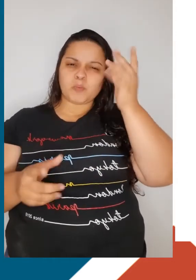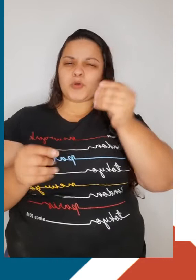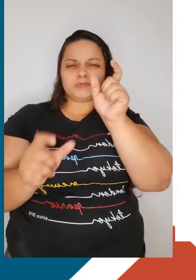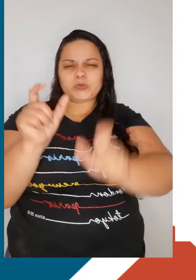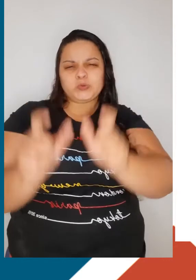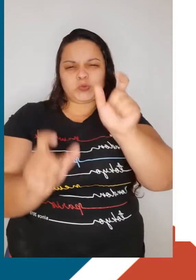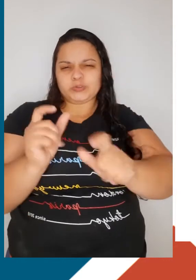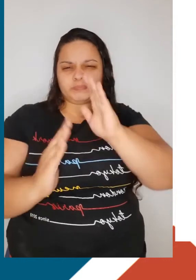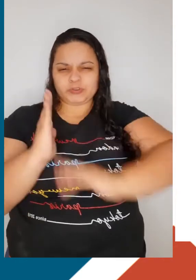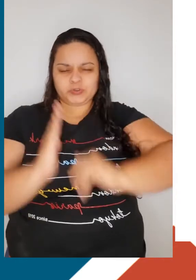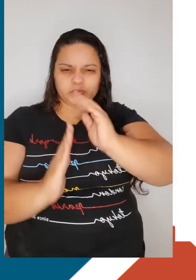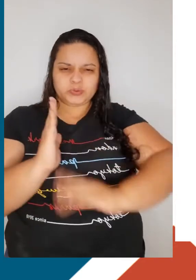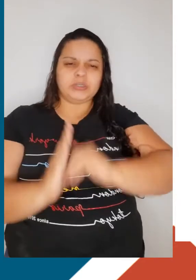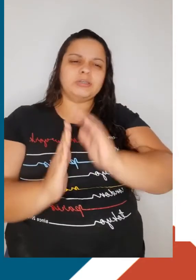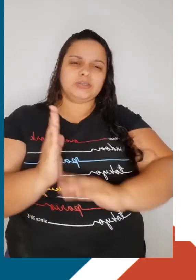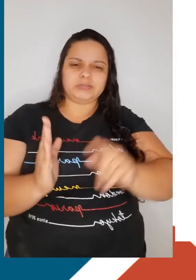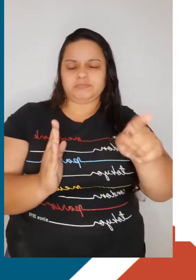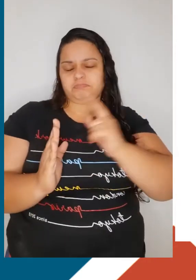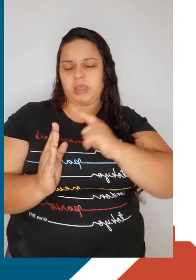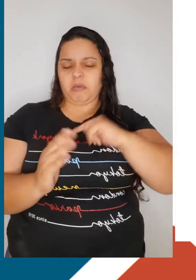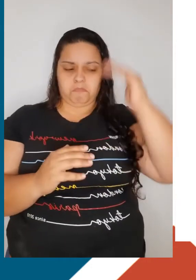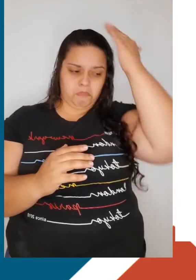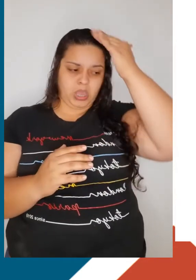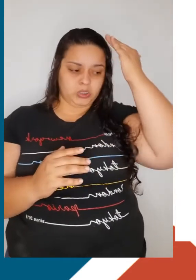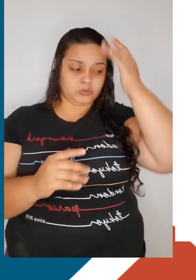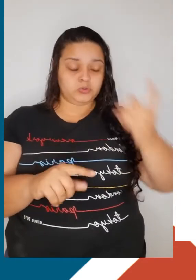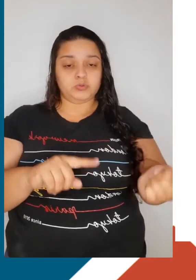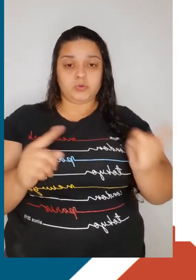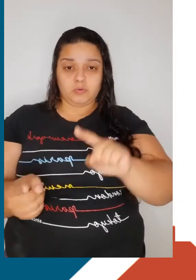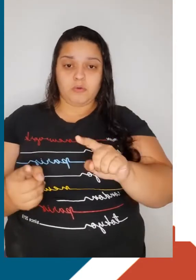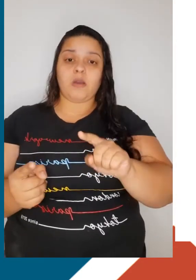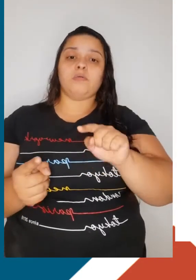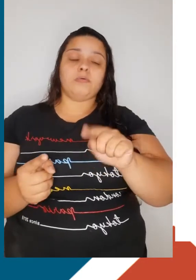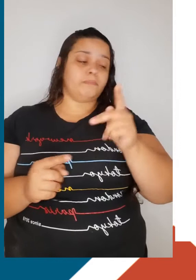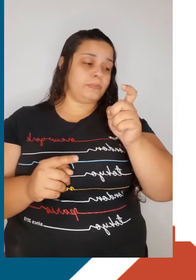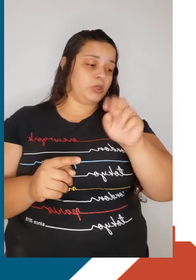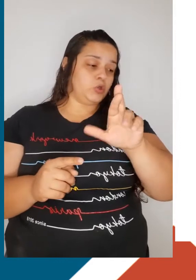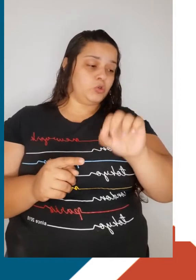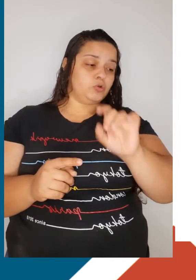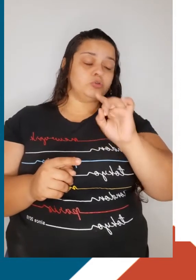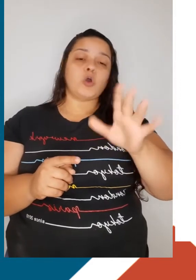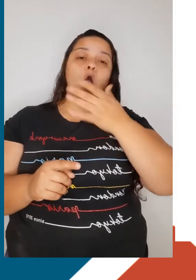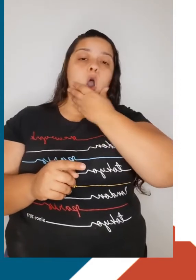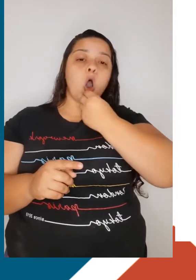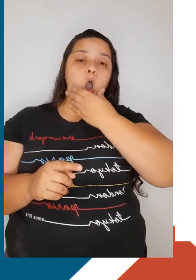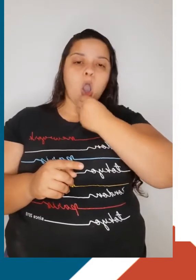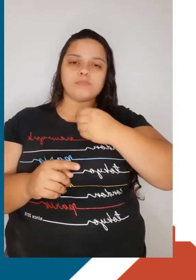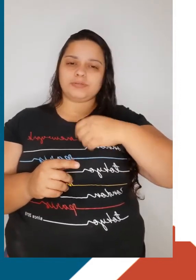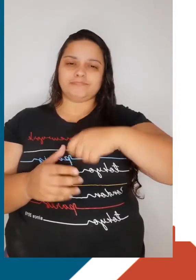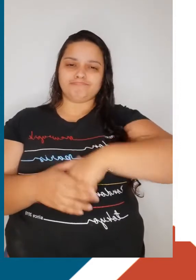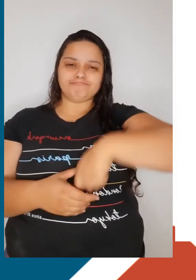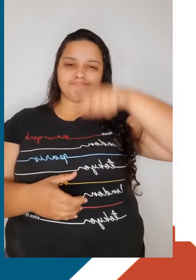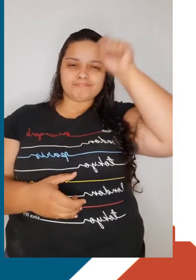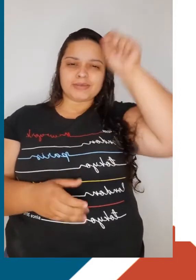destaque à participação popular e às lutas de independência que culminaram na criação do México, enquanto no do Pedro Américo o destaque está para o